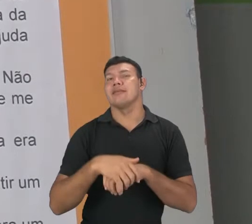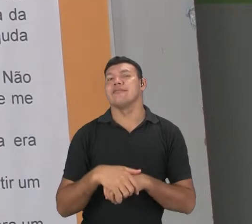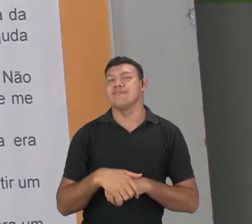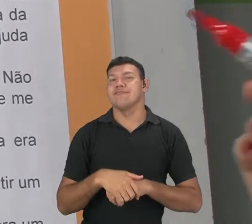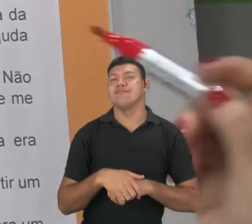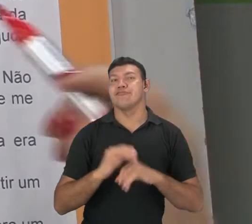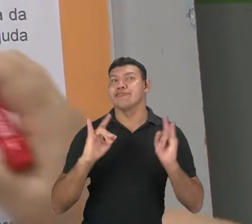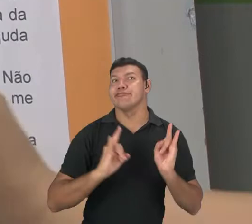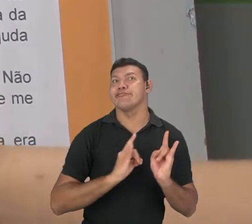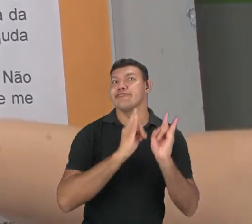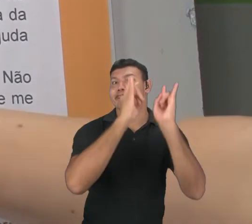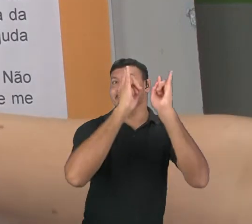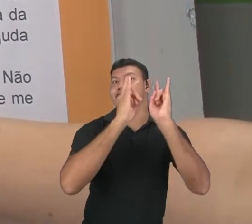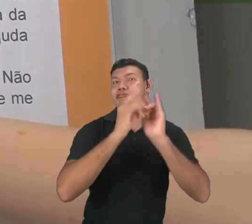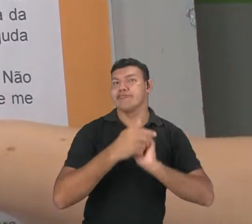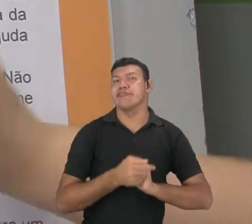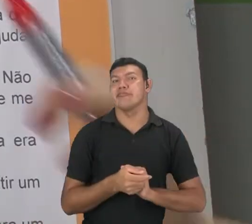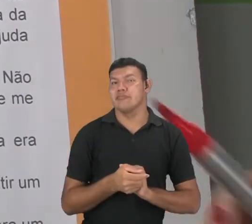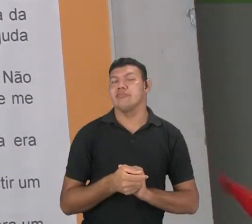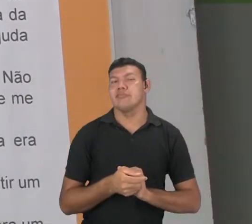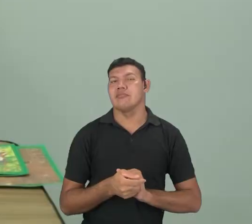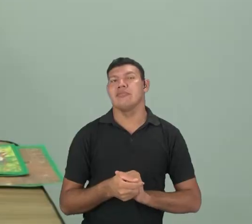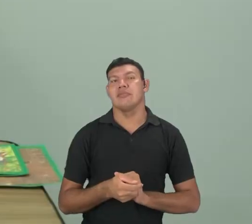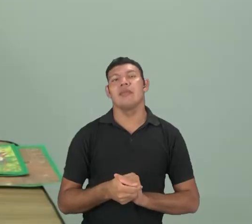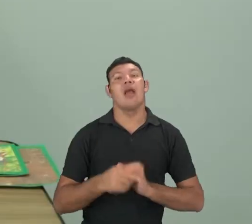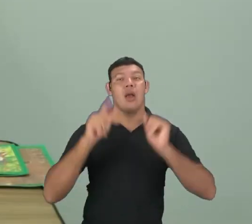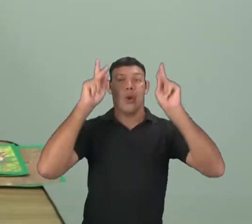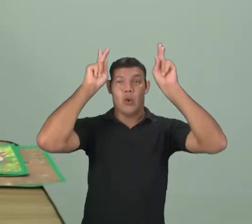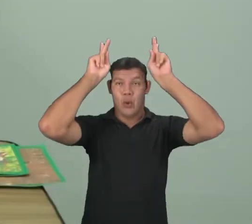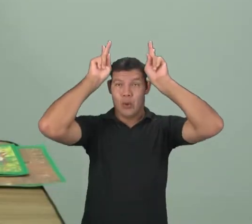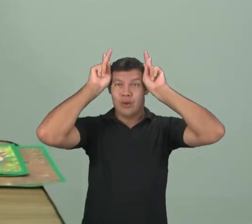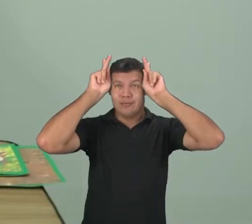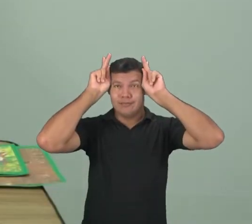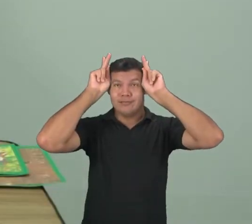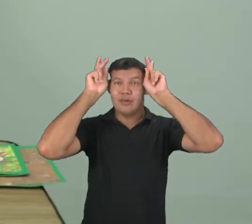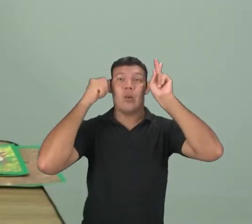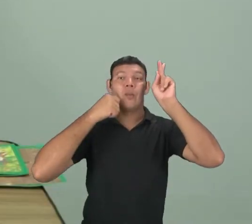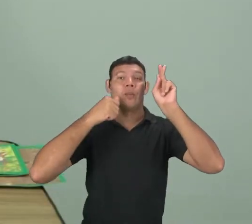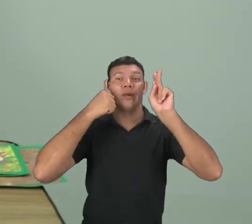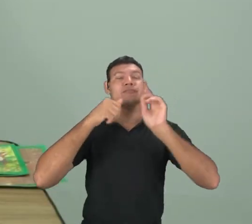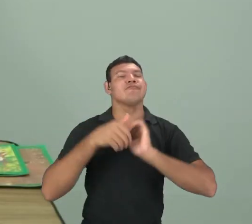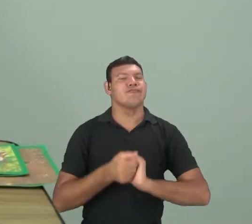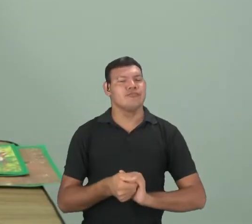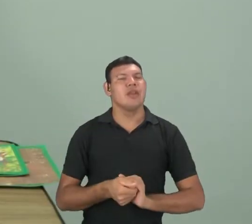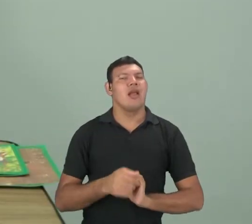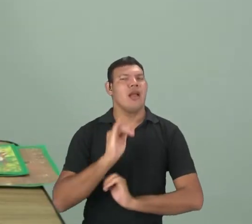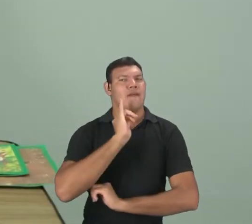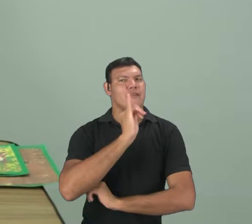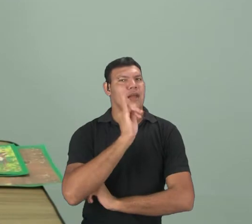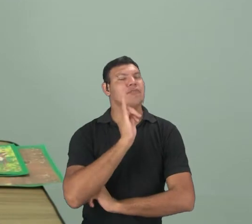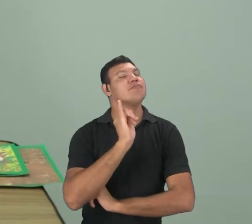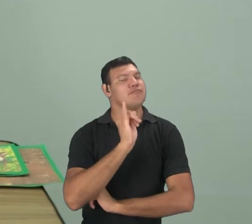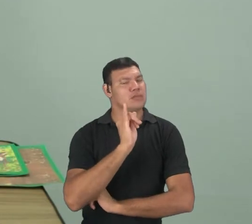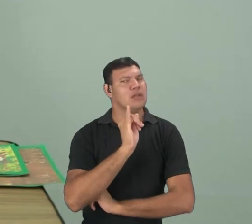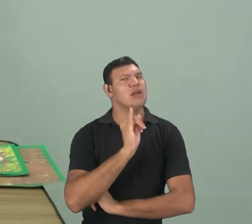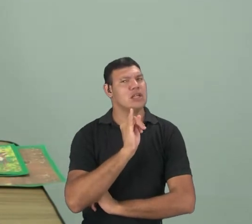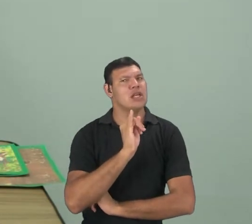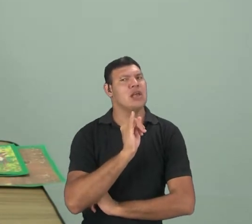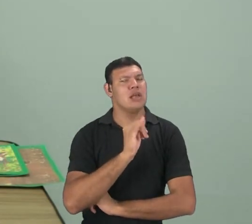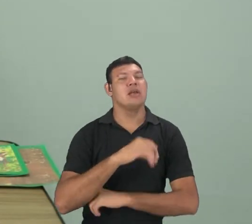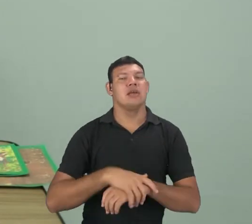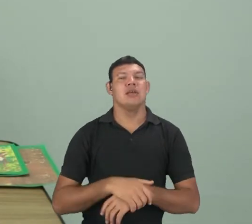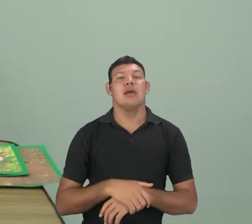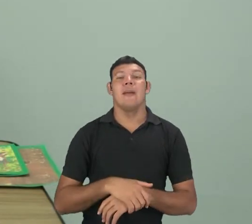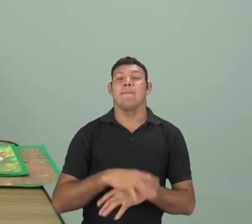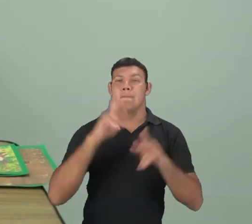castelo debaixo da tempestade? Foi uma princesa. Ela afirmava, uma moça, ela afirmava que era uma